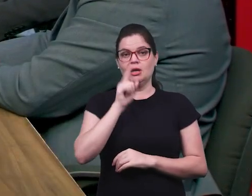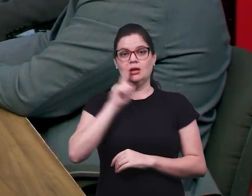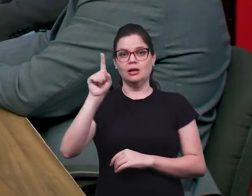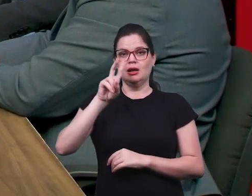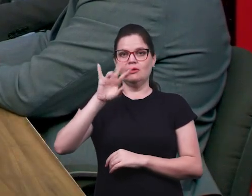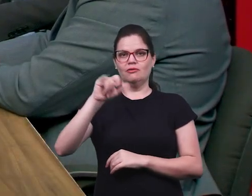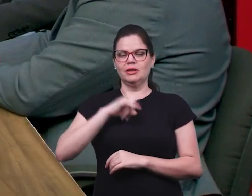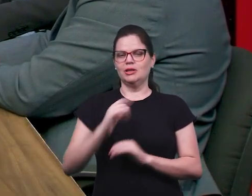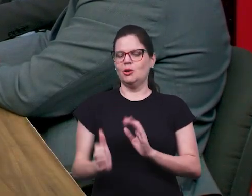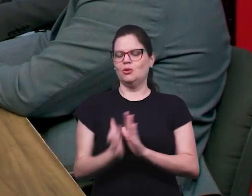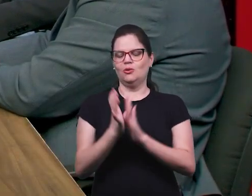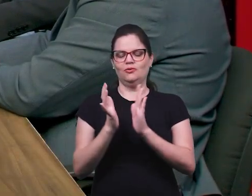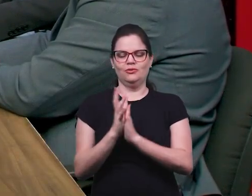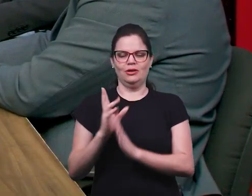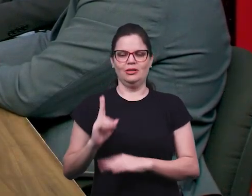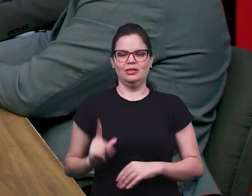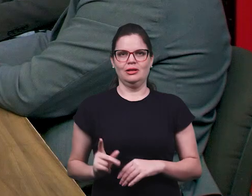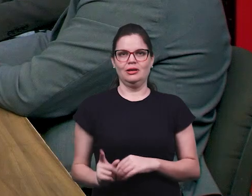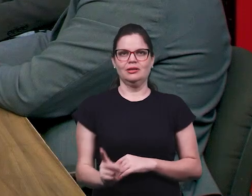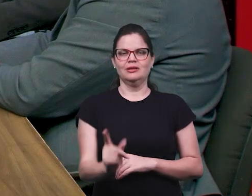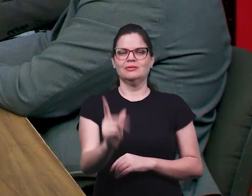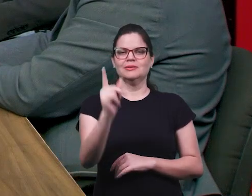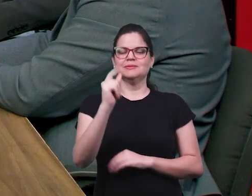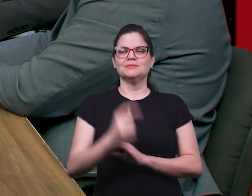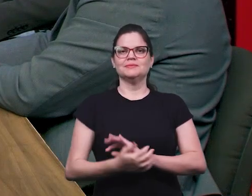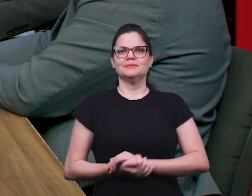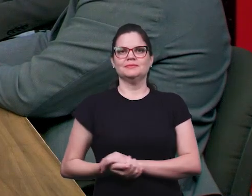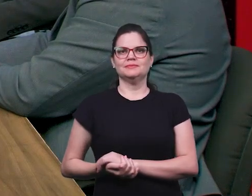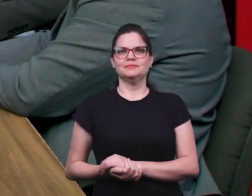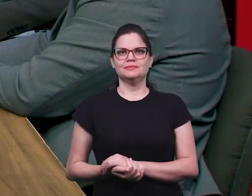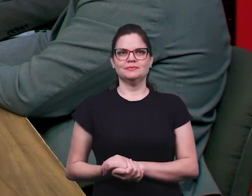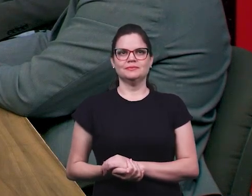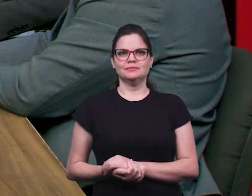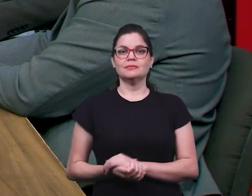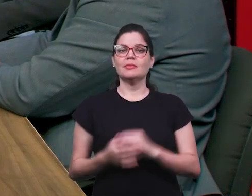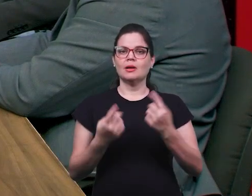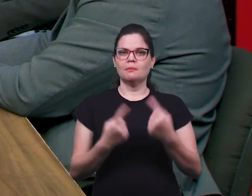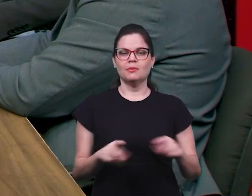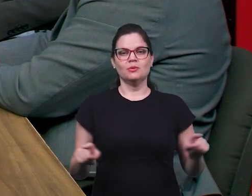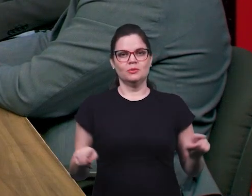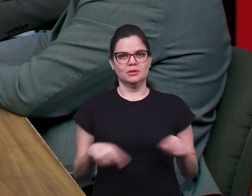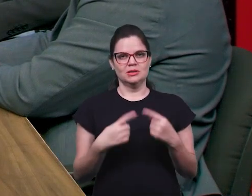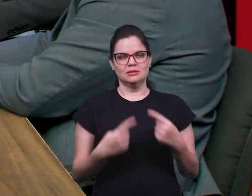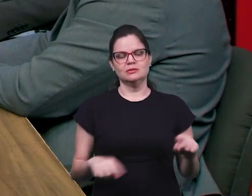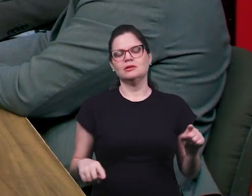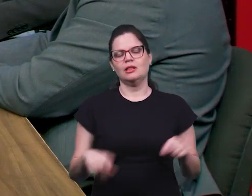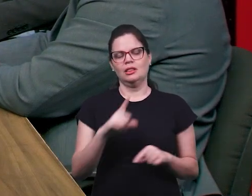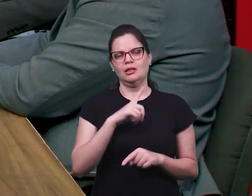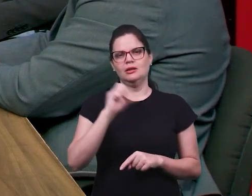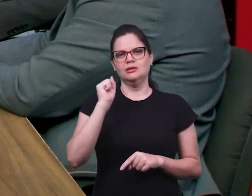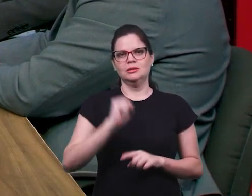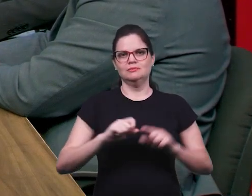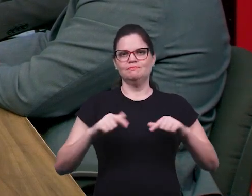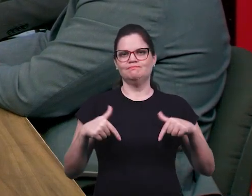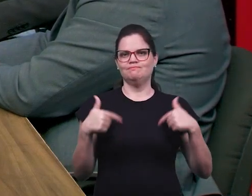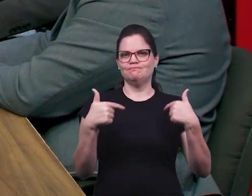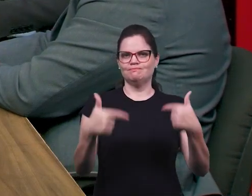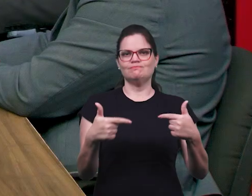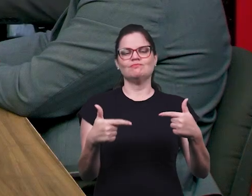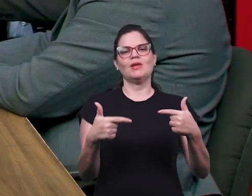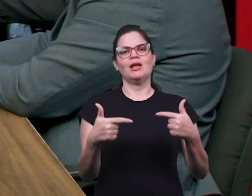todos sempre. E os louvor, a música, comprovadamente, ela tem os seus efeitos